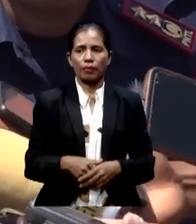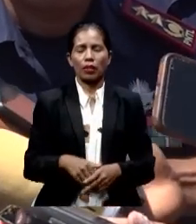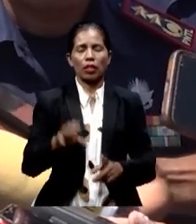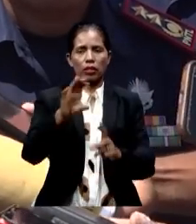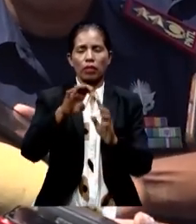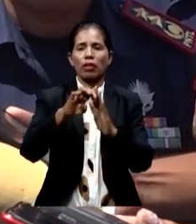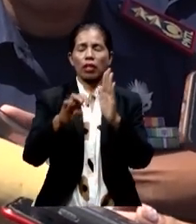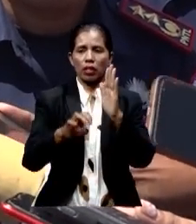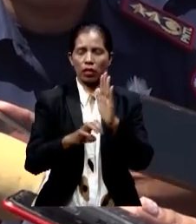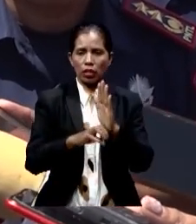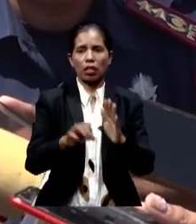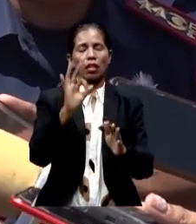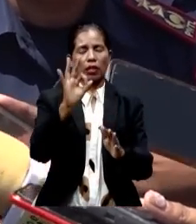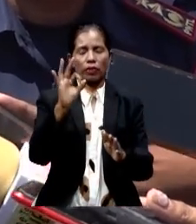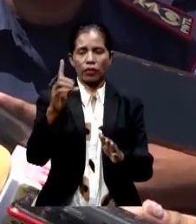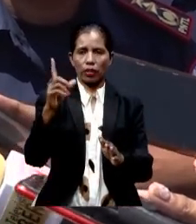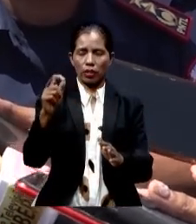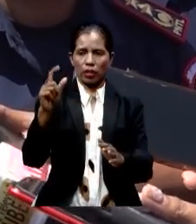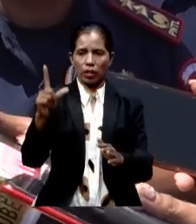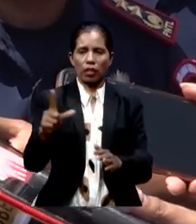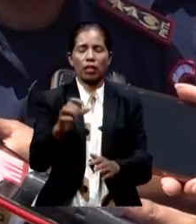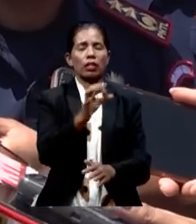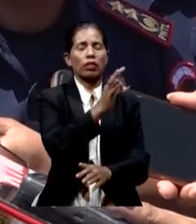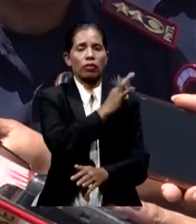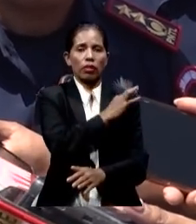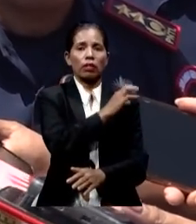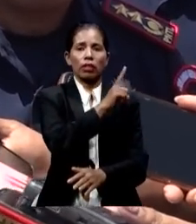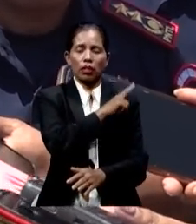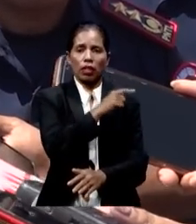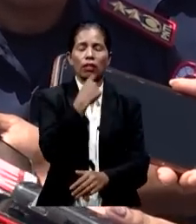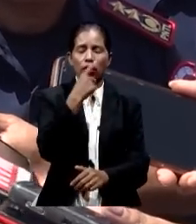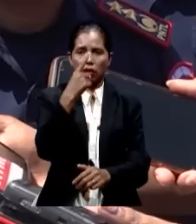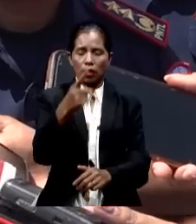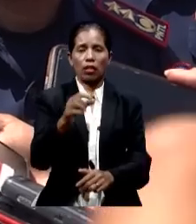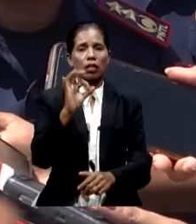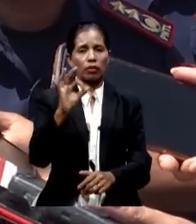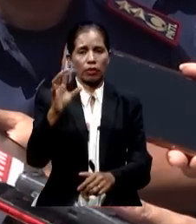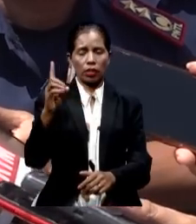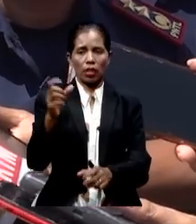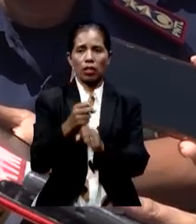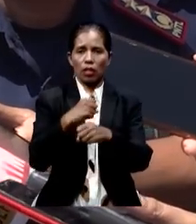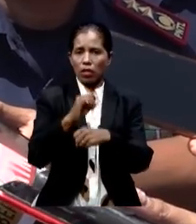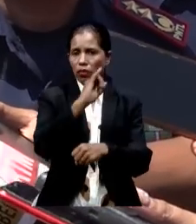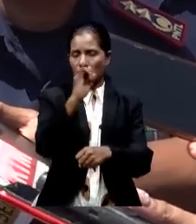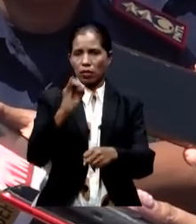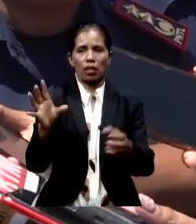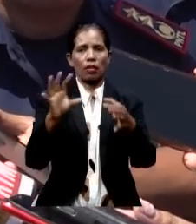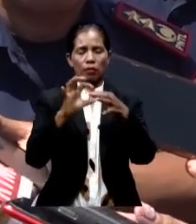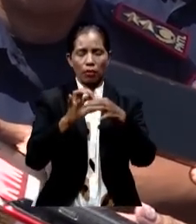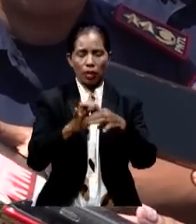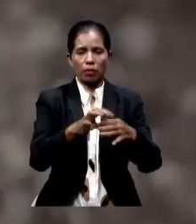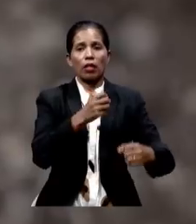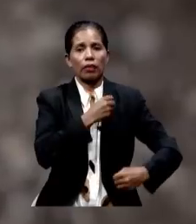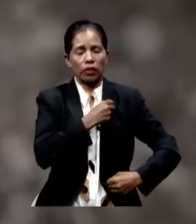General FFDTL Tenente General Falu Ratelai Kateteng FFDTL se halo investigação ba membro